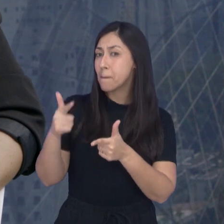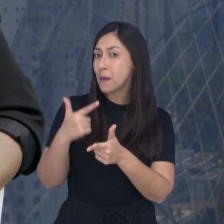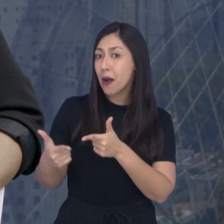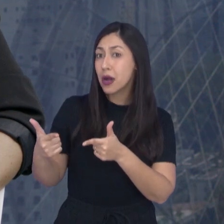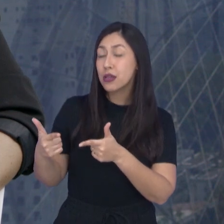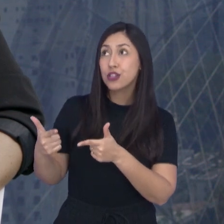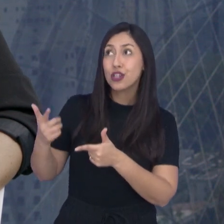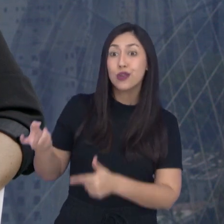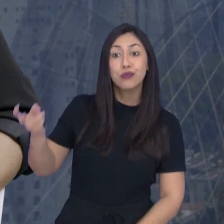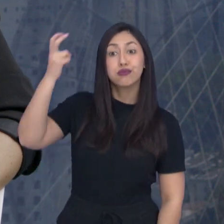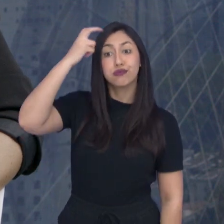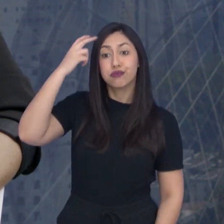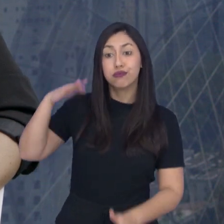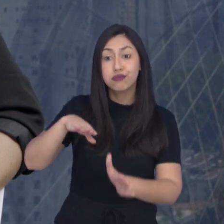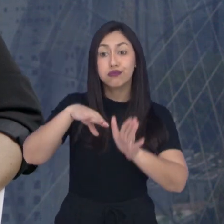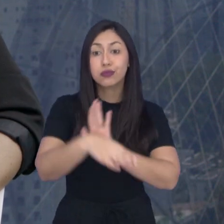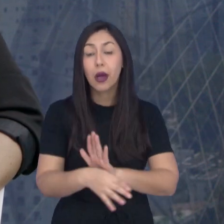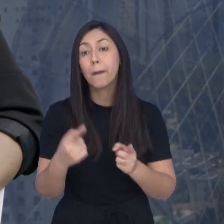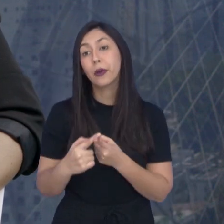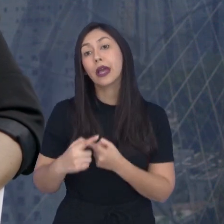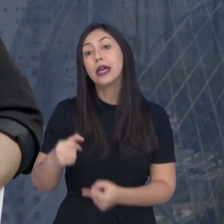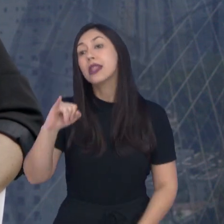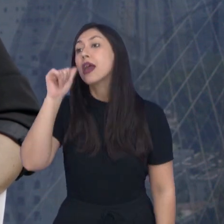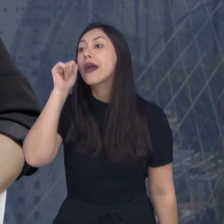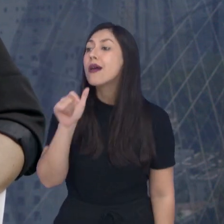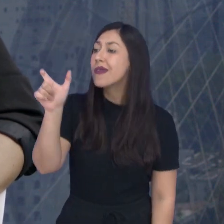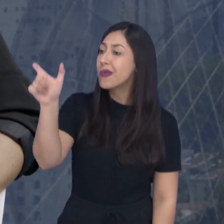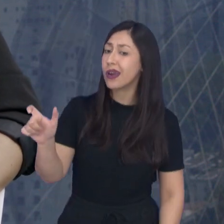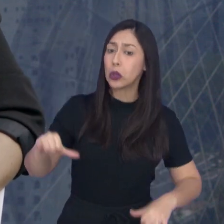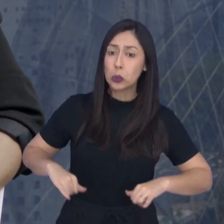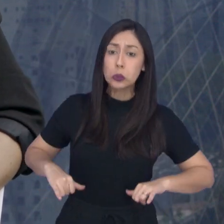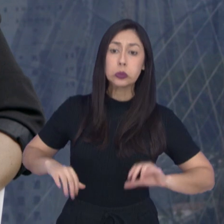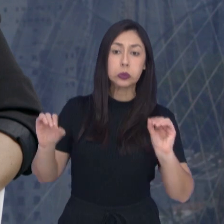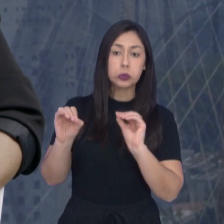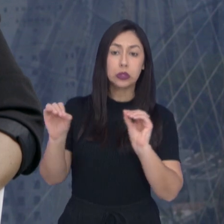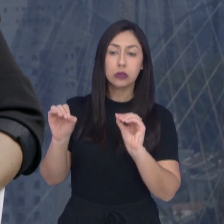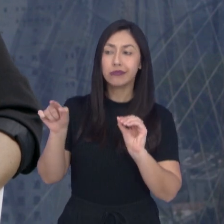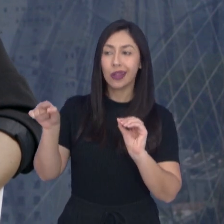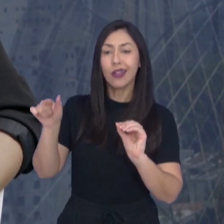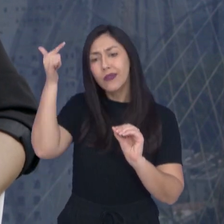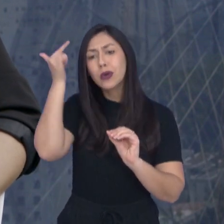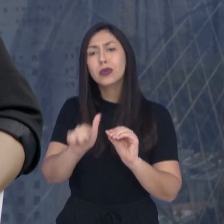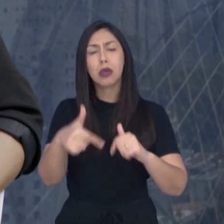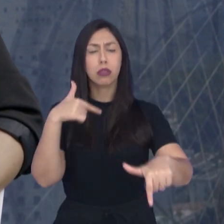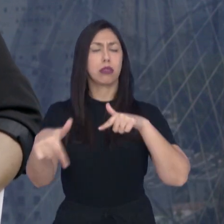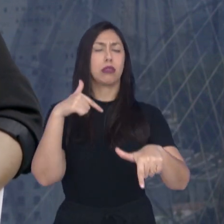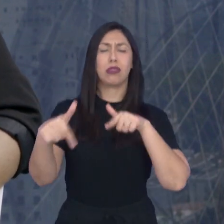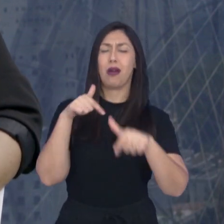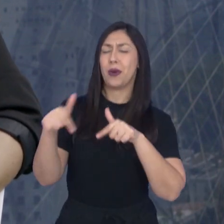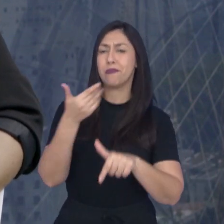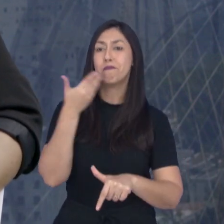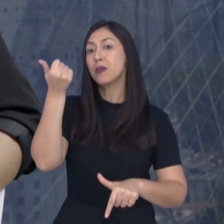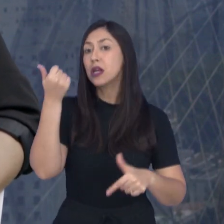que a mulher, ela estando bem, ela não estando sofrendo, ela vai conseguir estar melhor ali no trabalho.